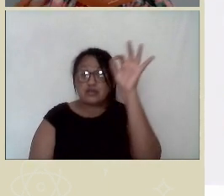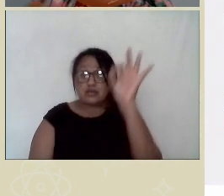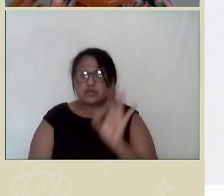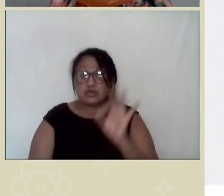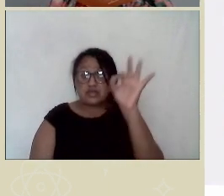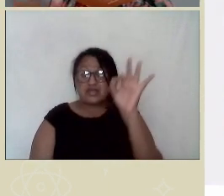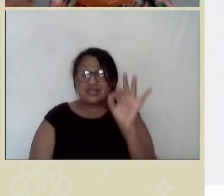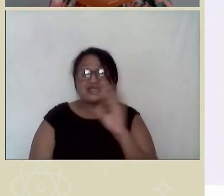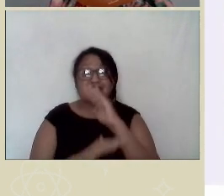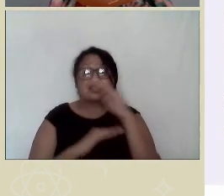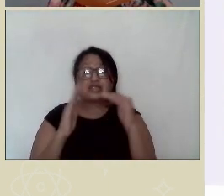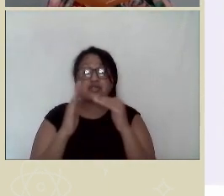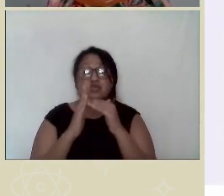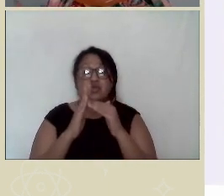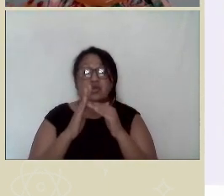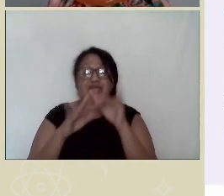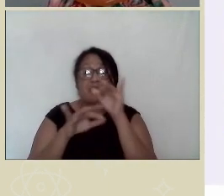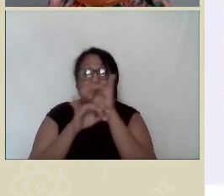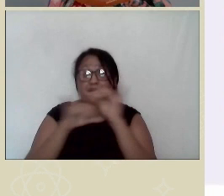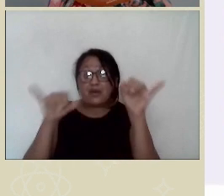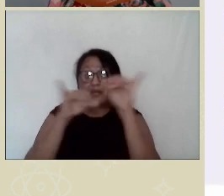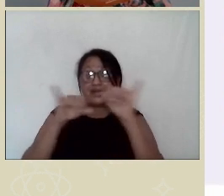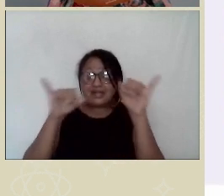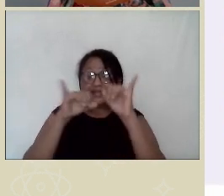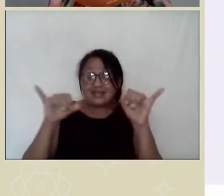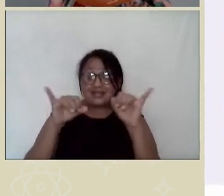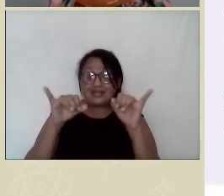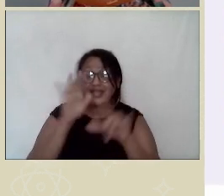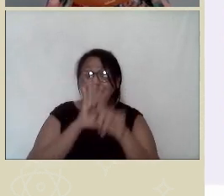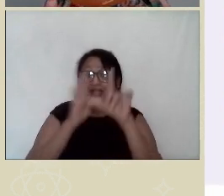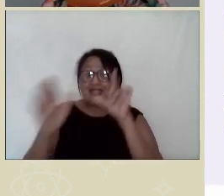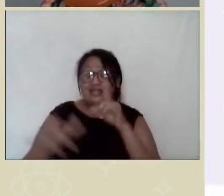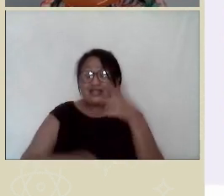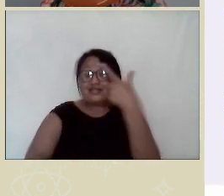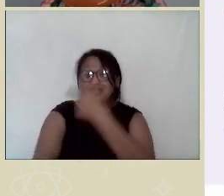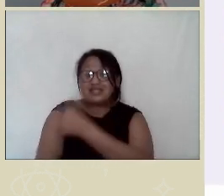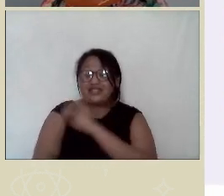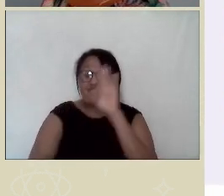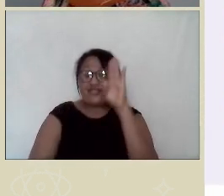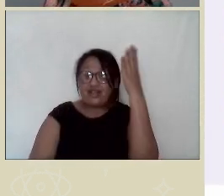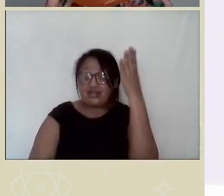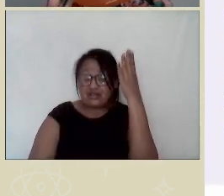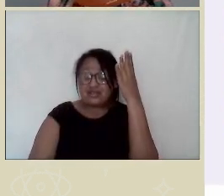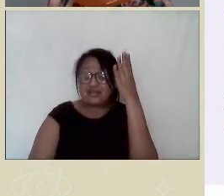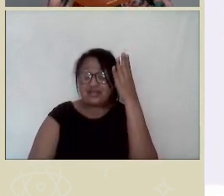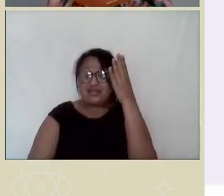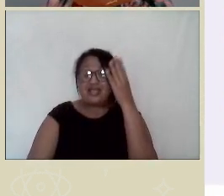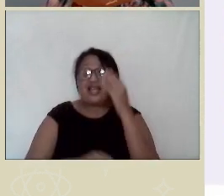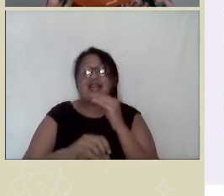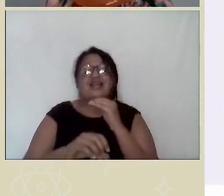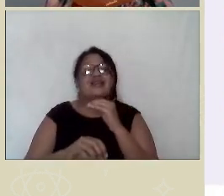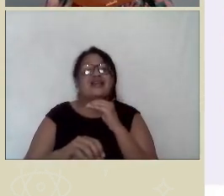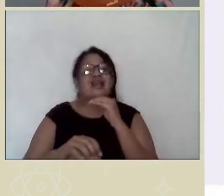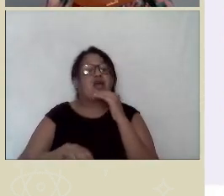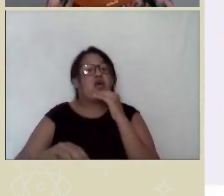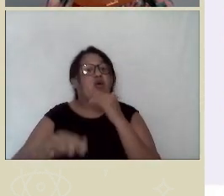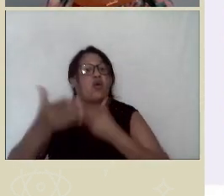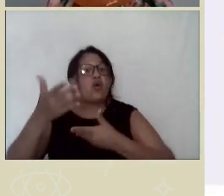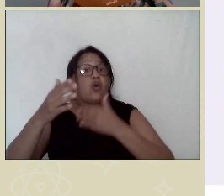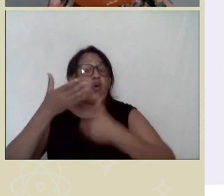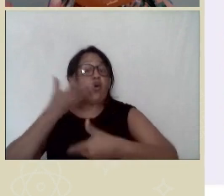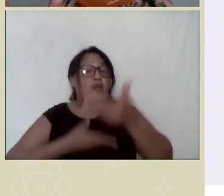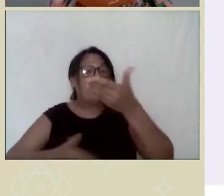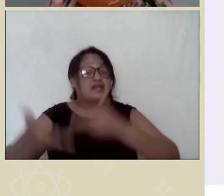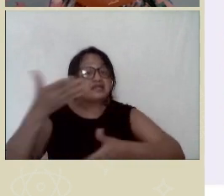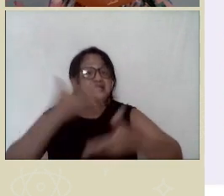propaganda anti-vacinas falsa e enganosa que se compartilha no facebook e no twitter esta cifra se baseia numa análise